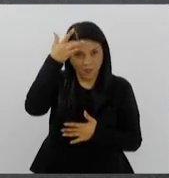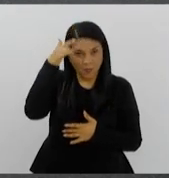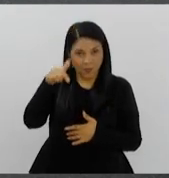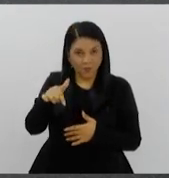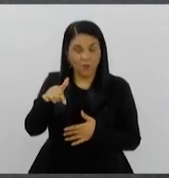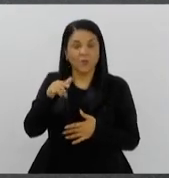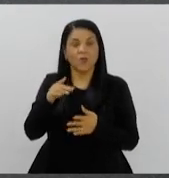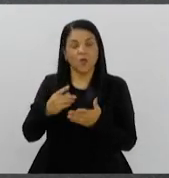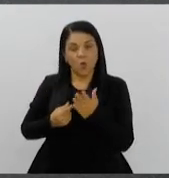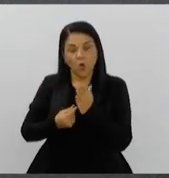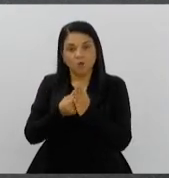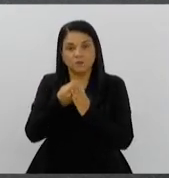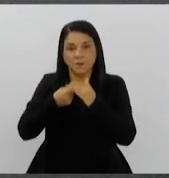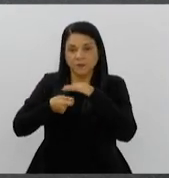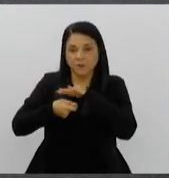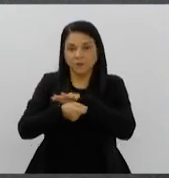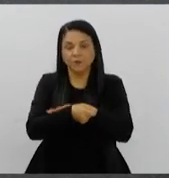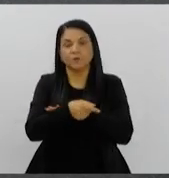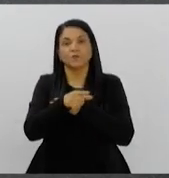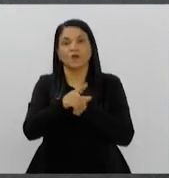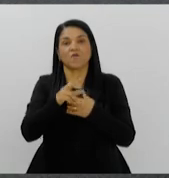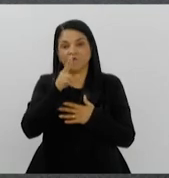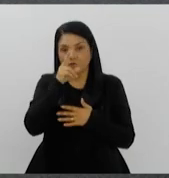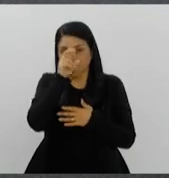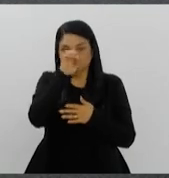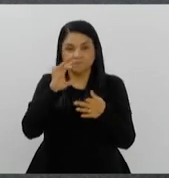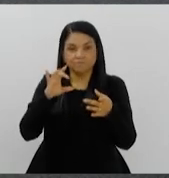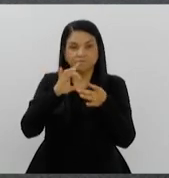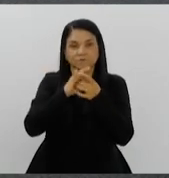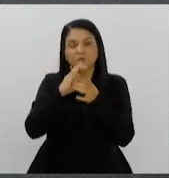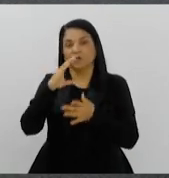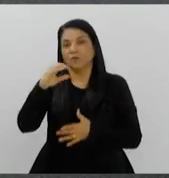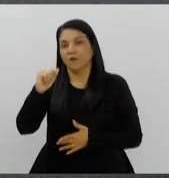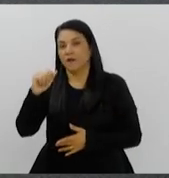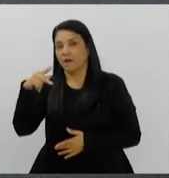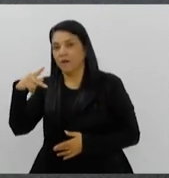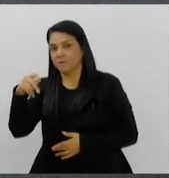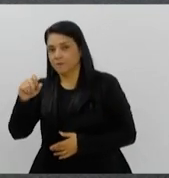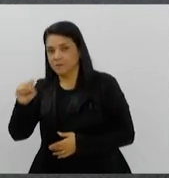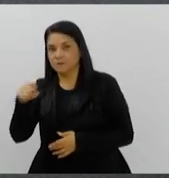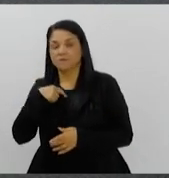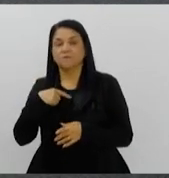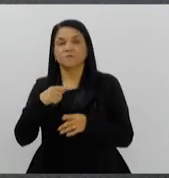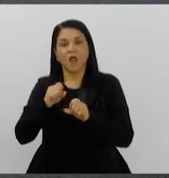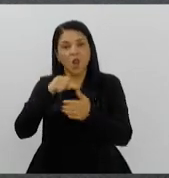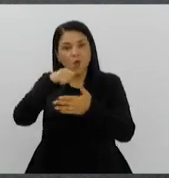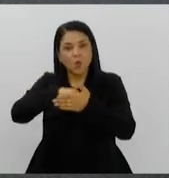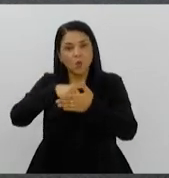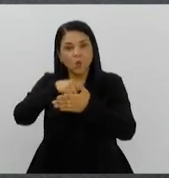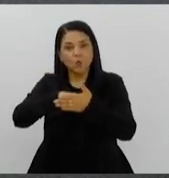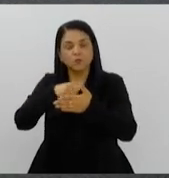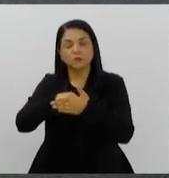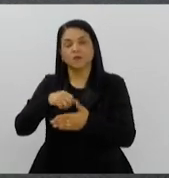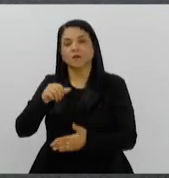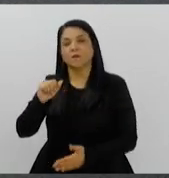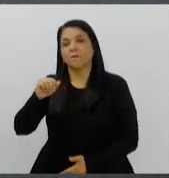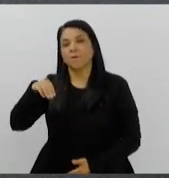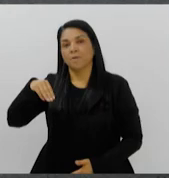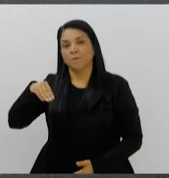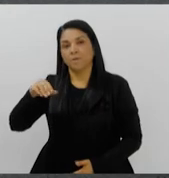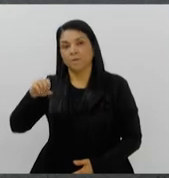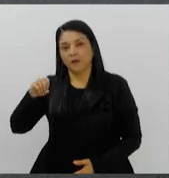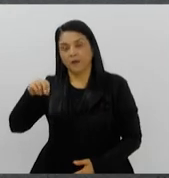público para o fortalecimento dos CAPs em alinhamento com a luta antimanicomial nacional.